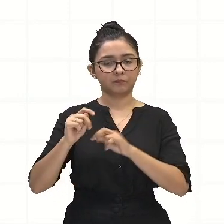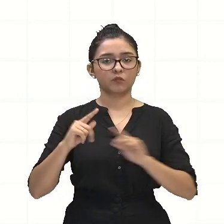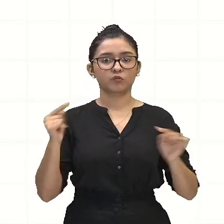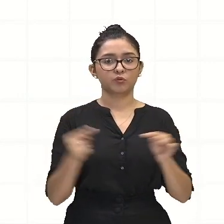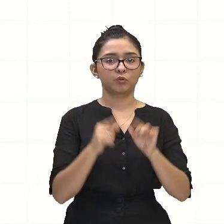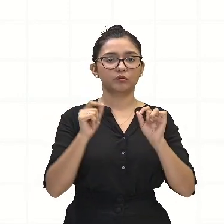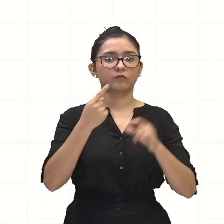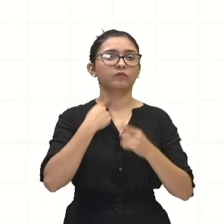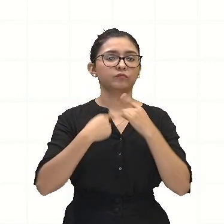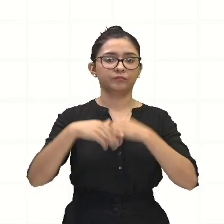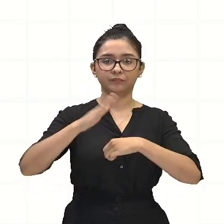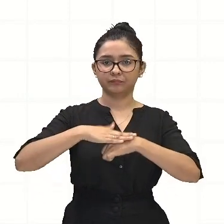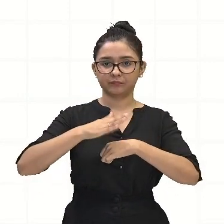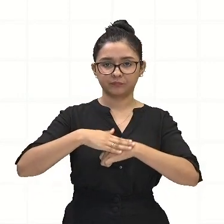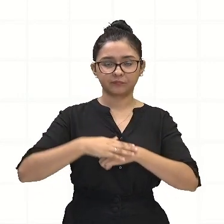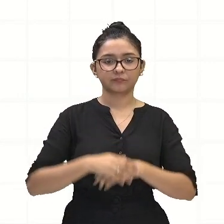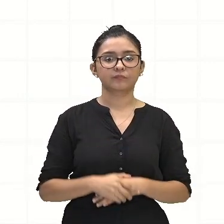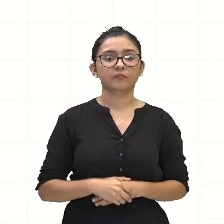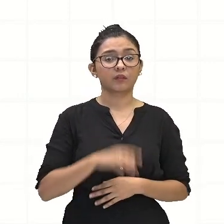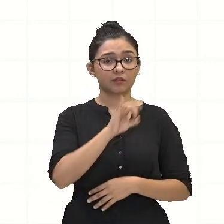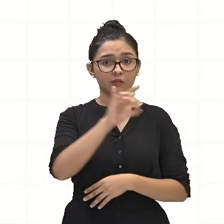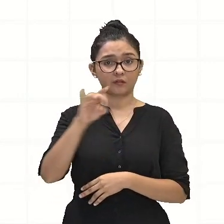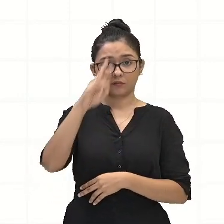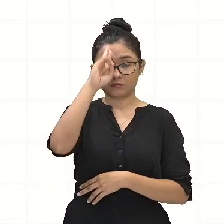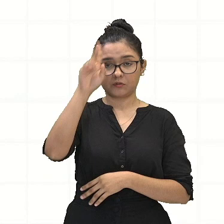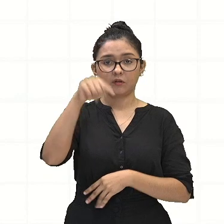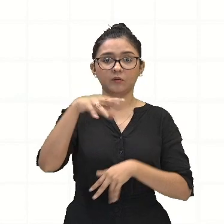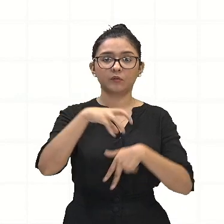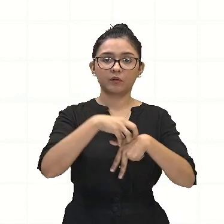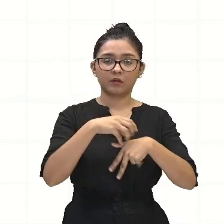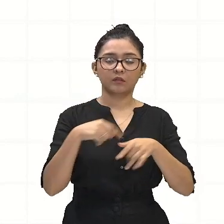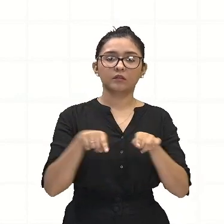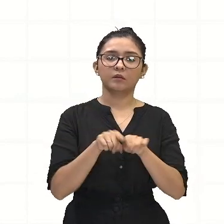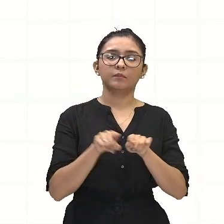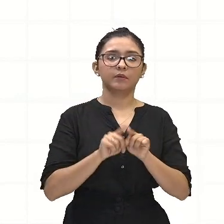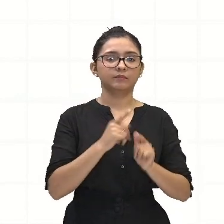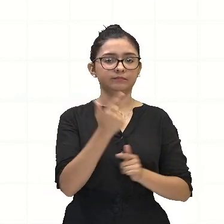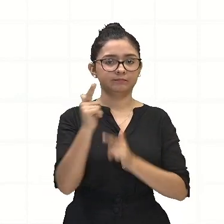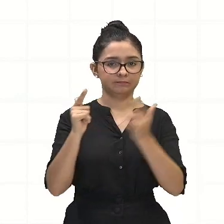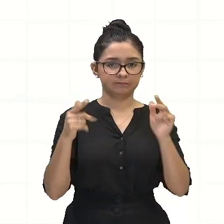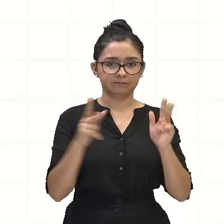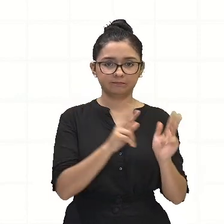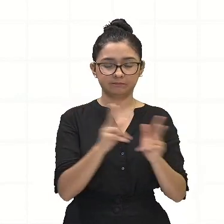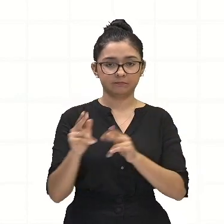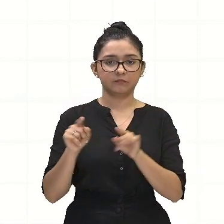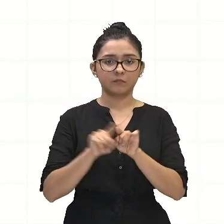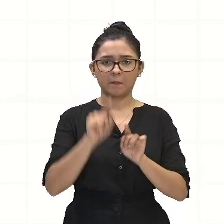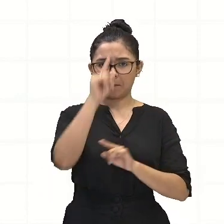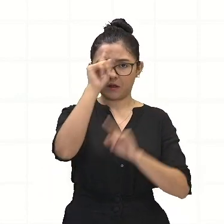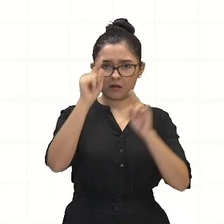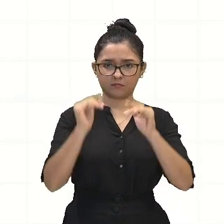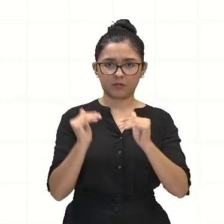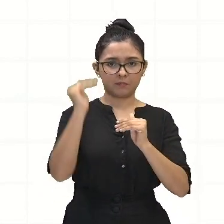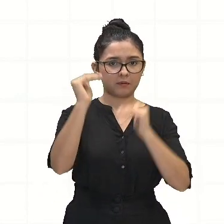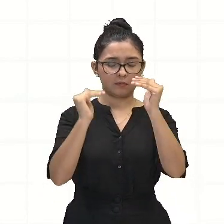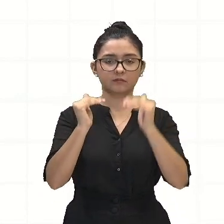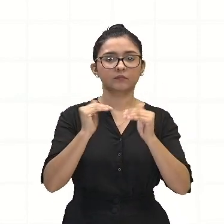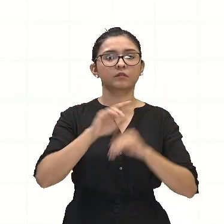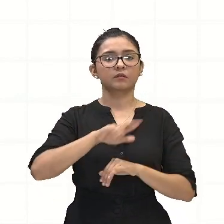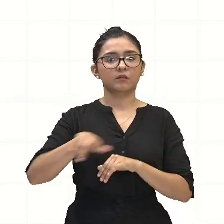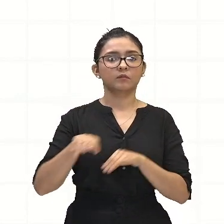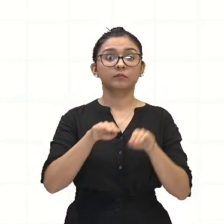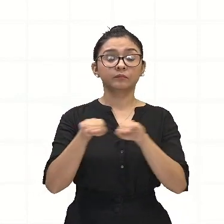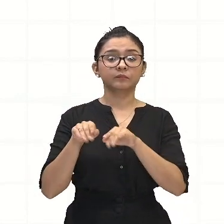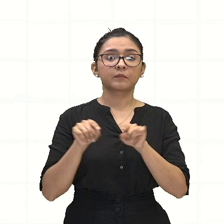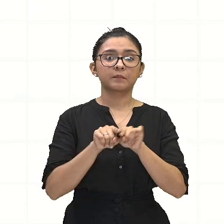sua vontade. Cada senhor é um rei, dentre outros. Nenhum manda mais nem menos que o outro.